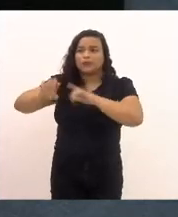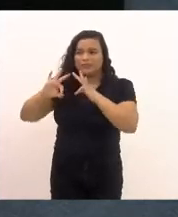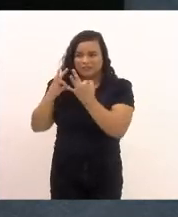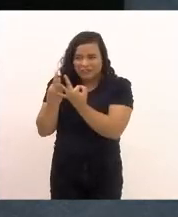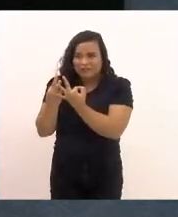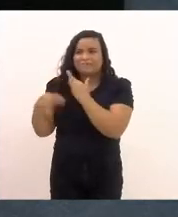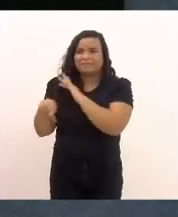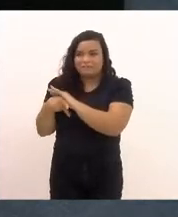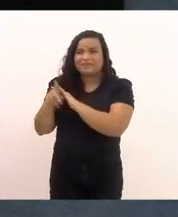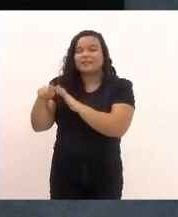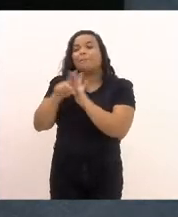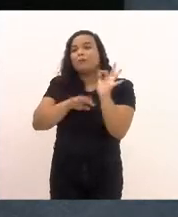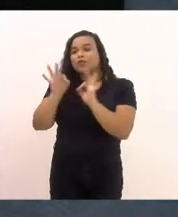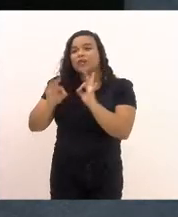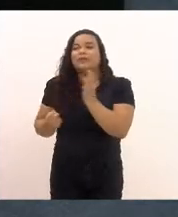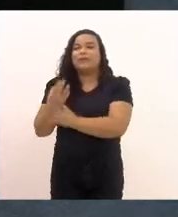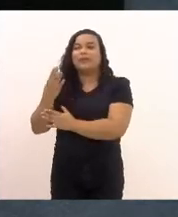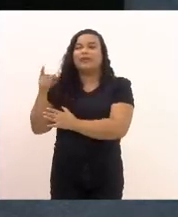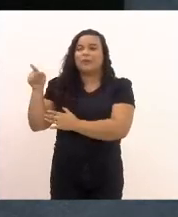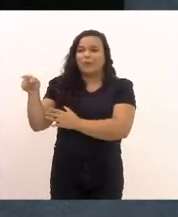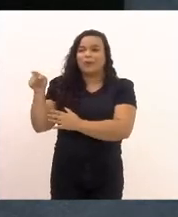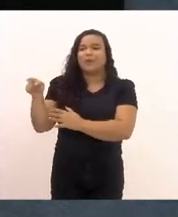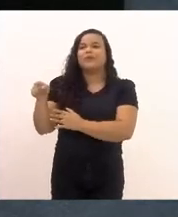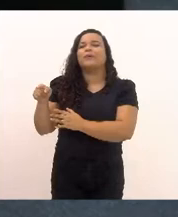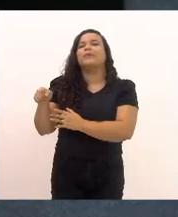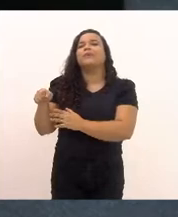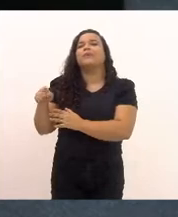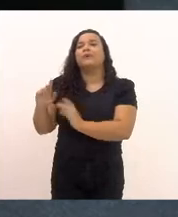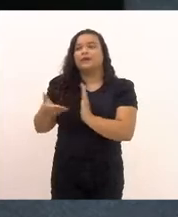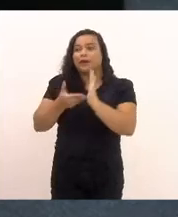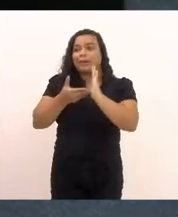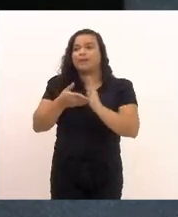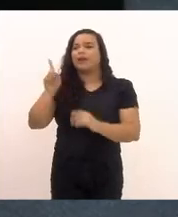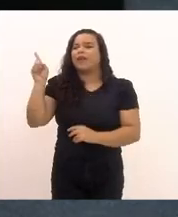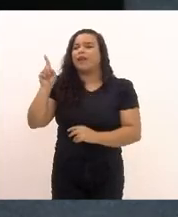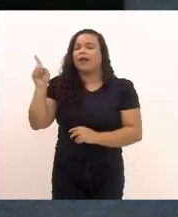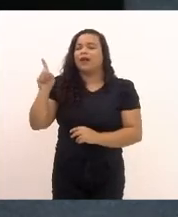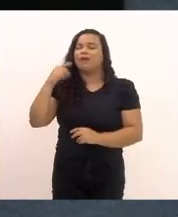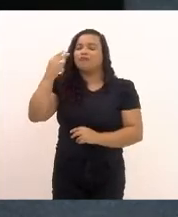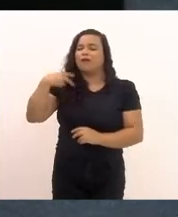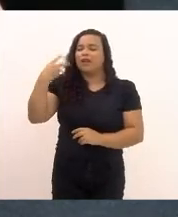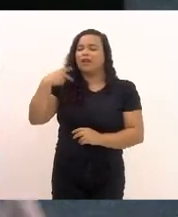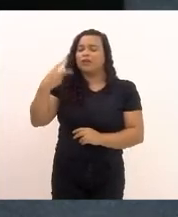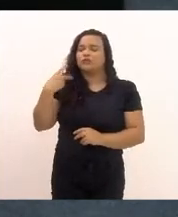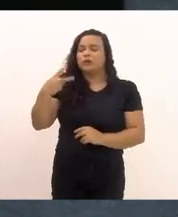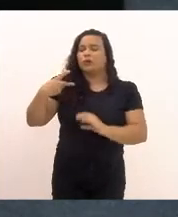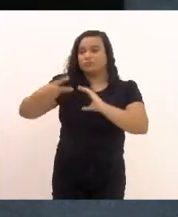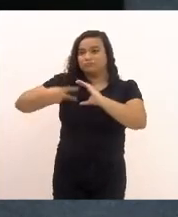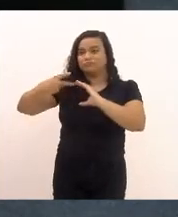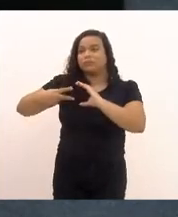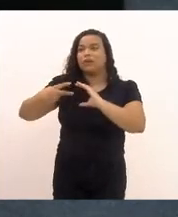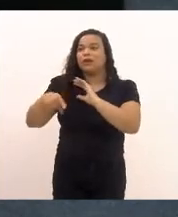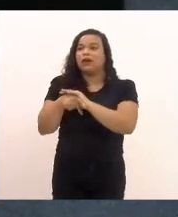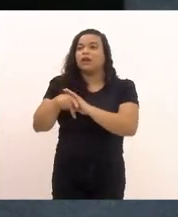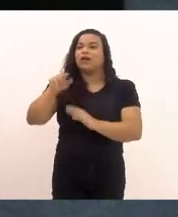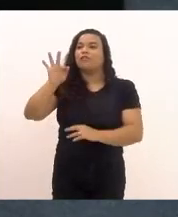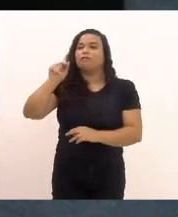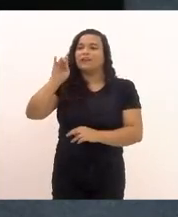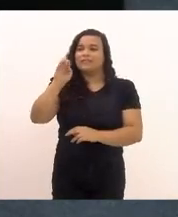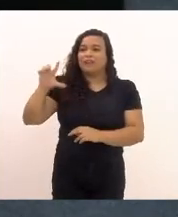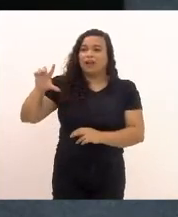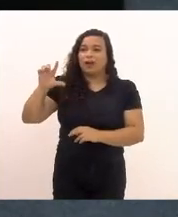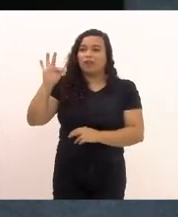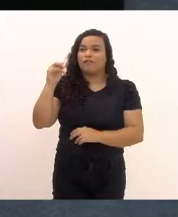um projeto que deu origem na Câmara, através do vereador Fidel Faria, e que a Assembleia aqui votou